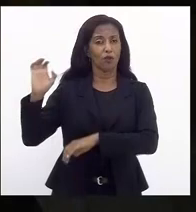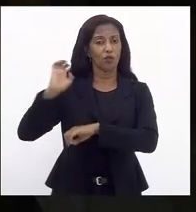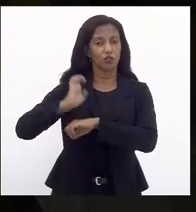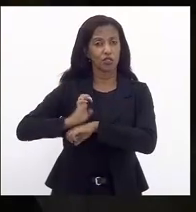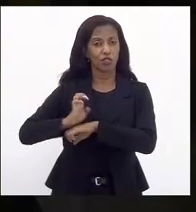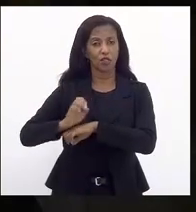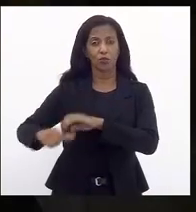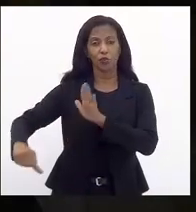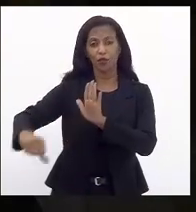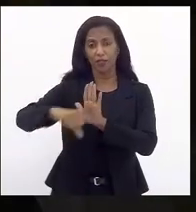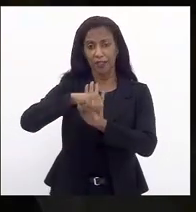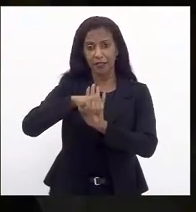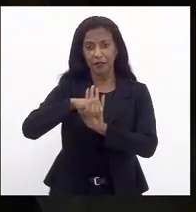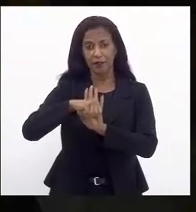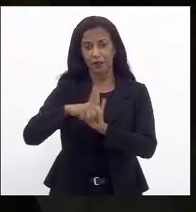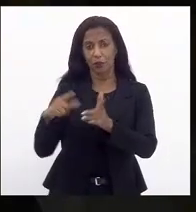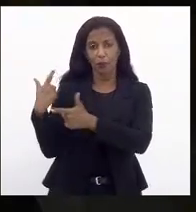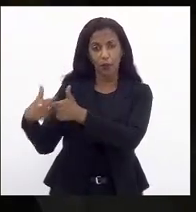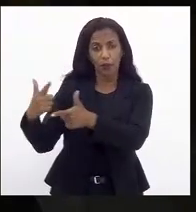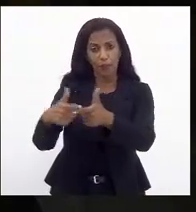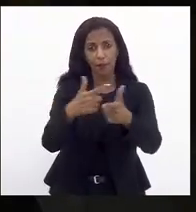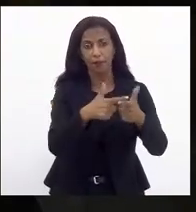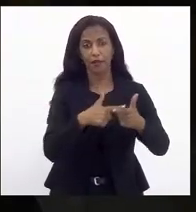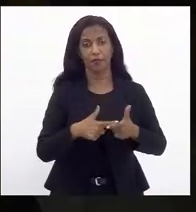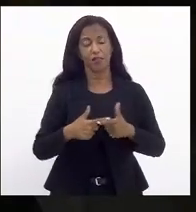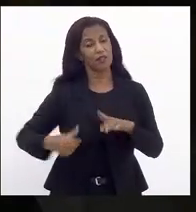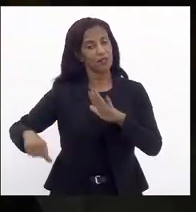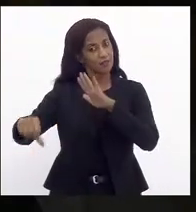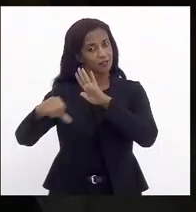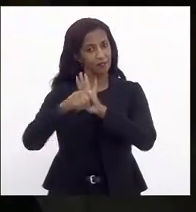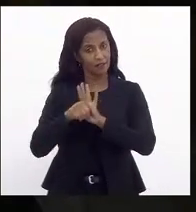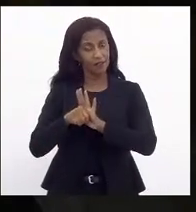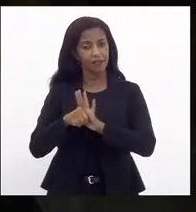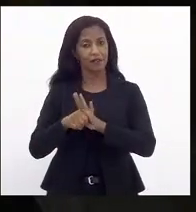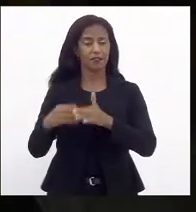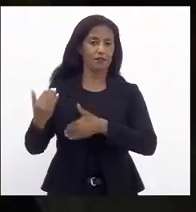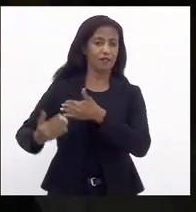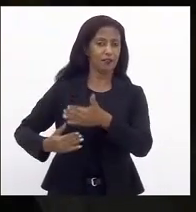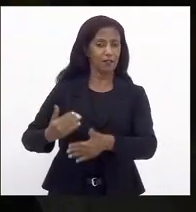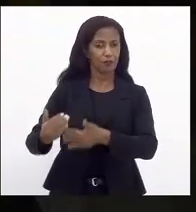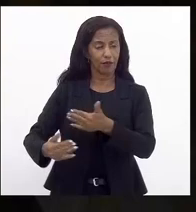Estado em crise Oi e essa crise envolve